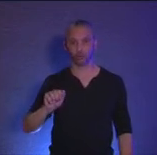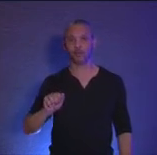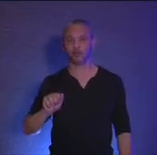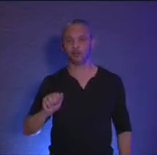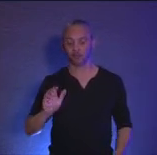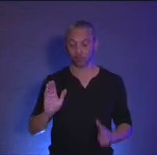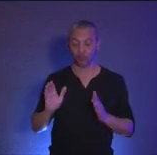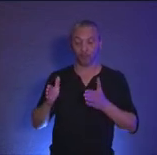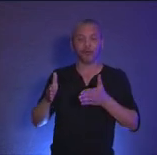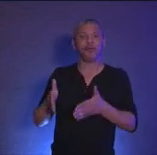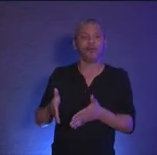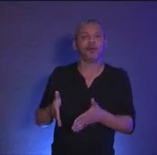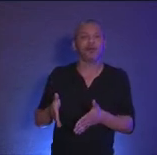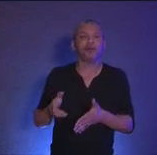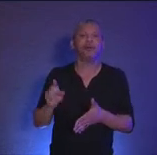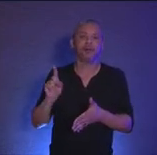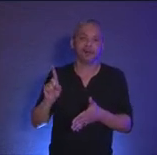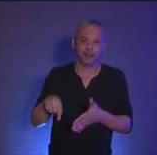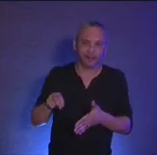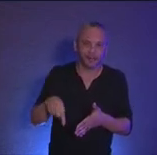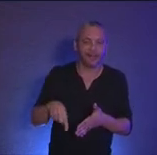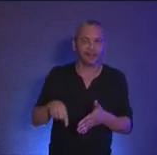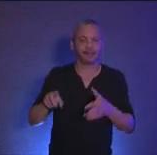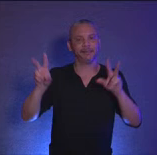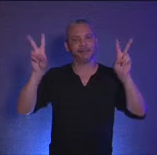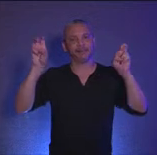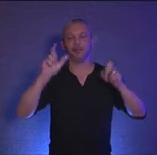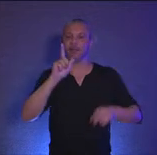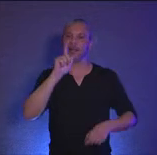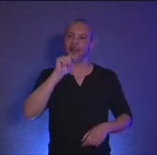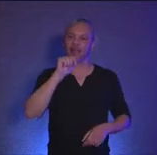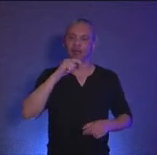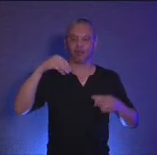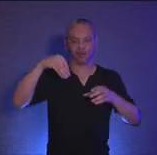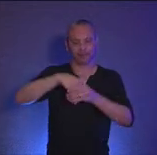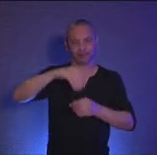botou o foco justamente nessa questão.